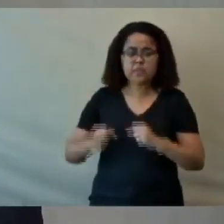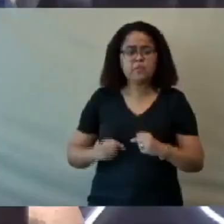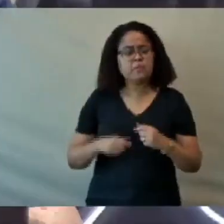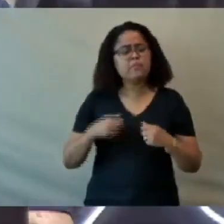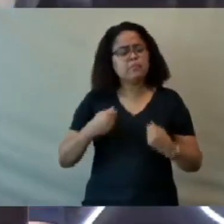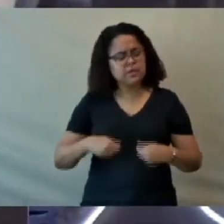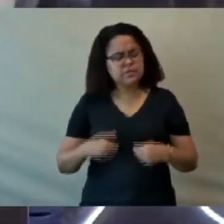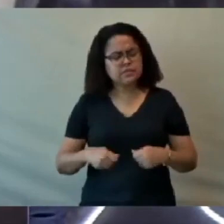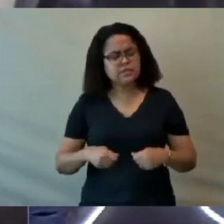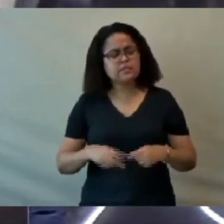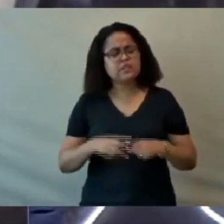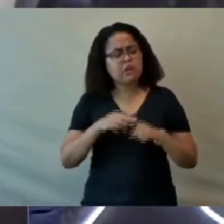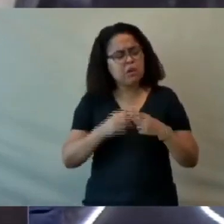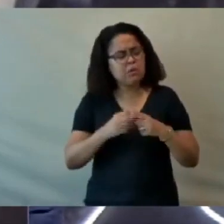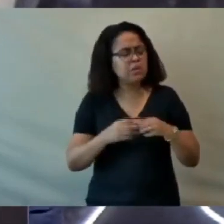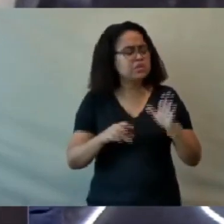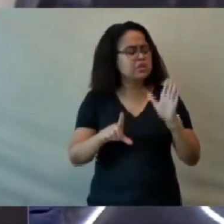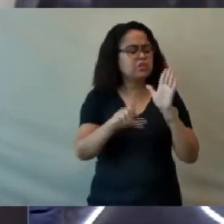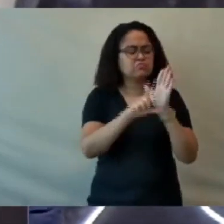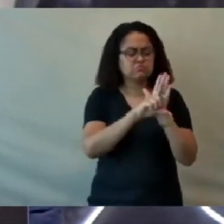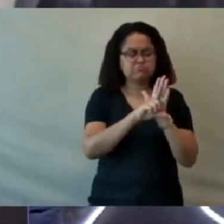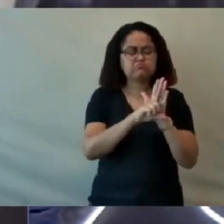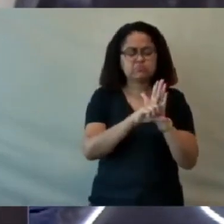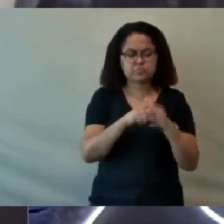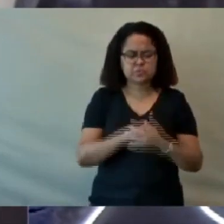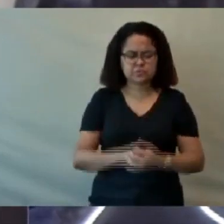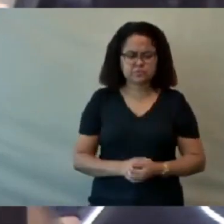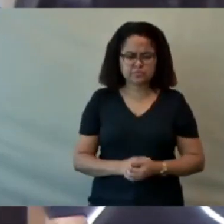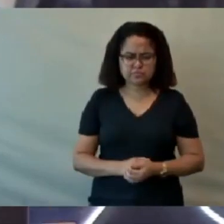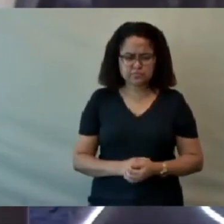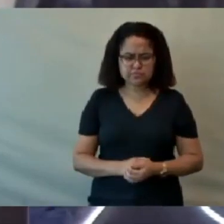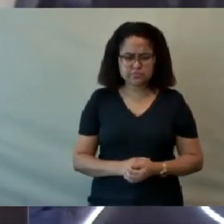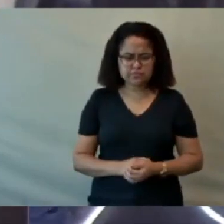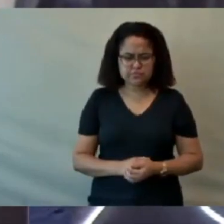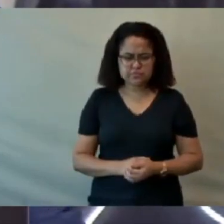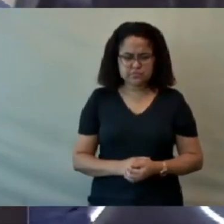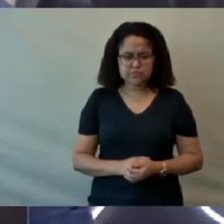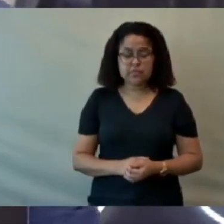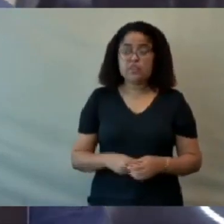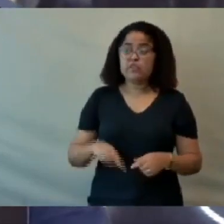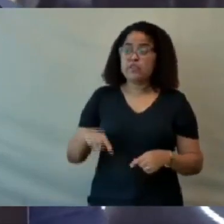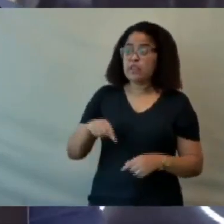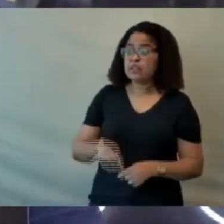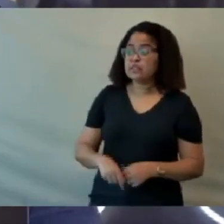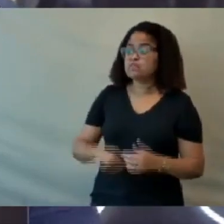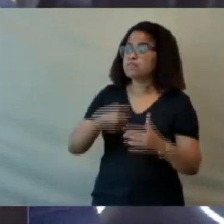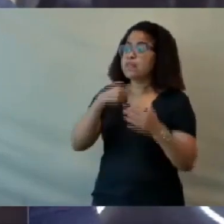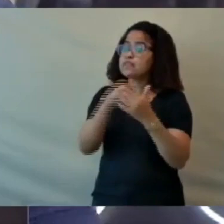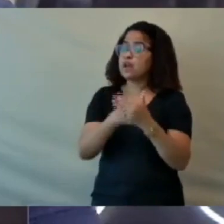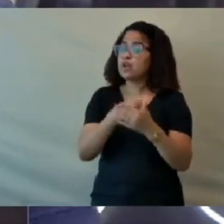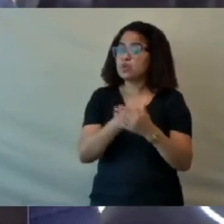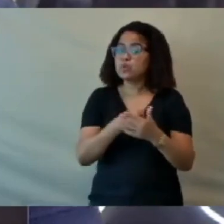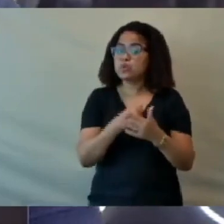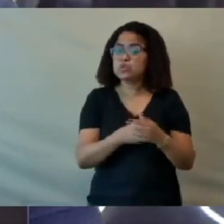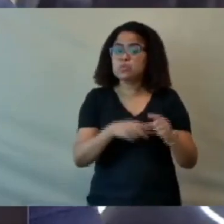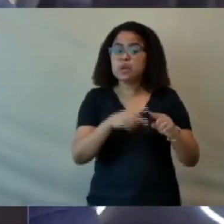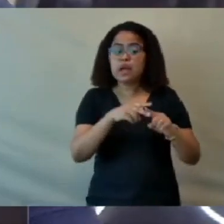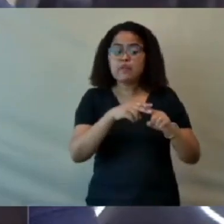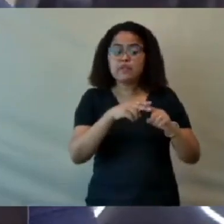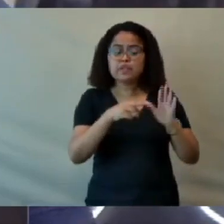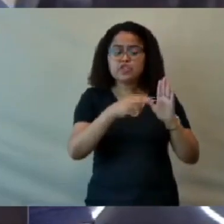muito bem fica aqui a luta para que seja regulamentada esta profissão